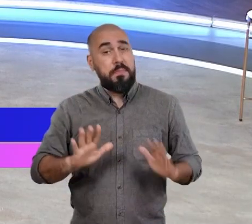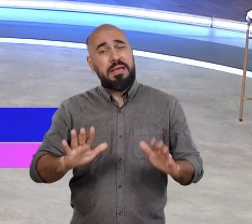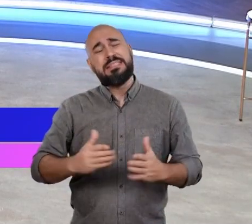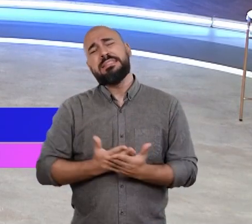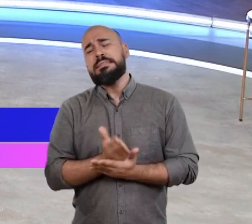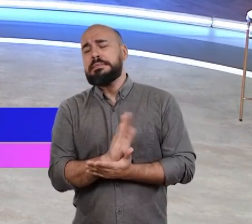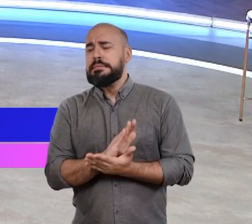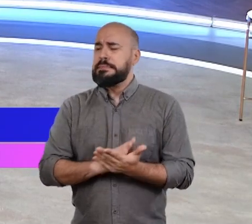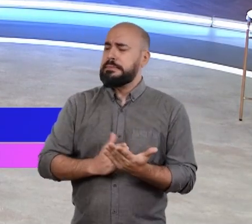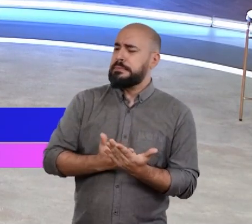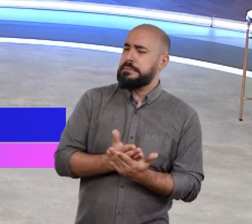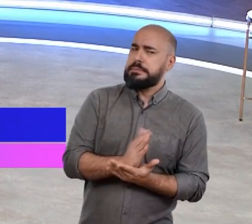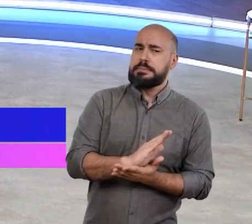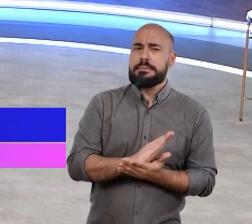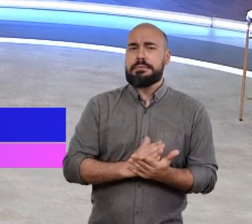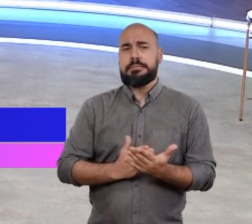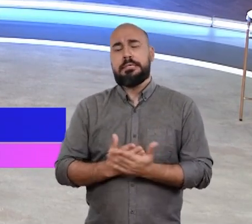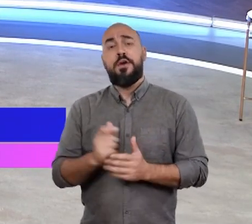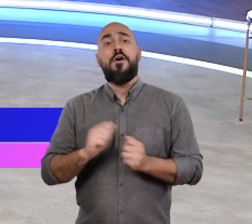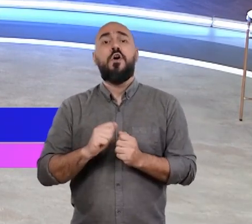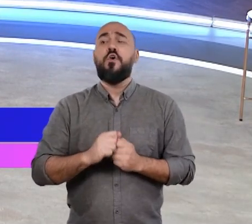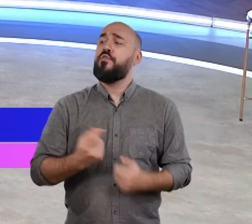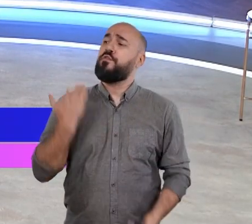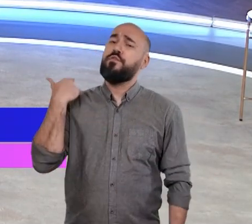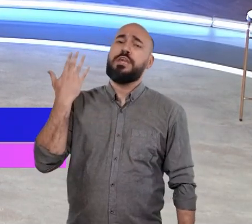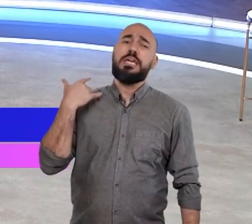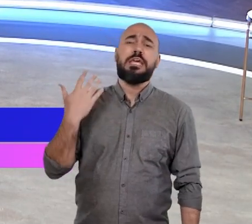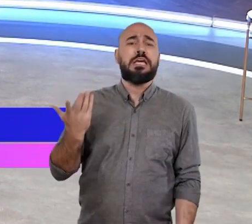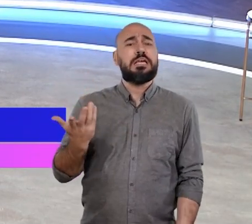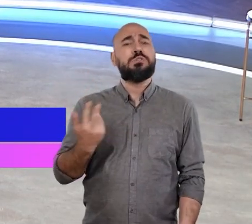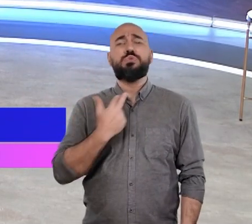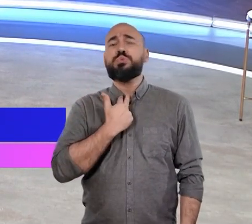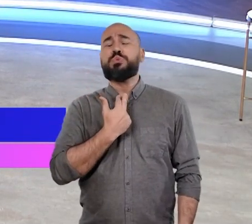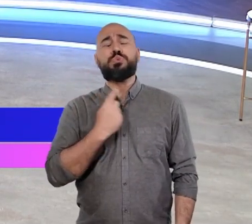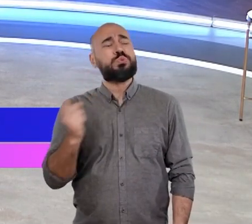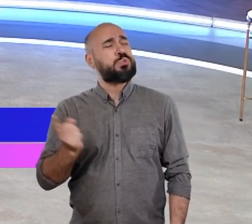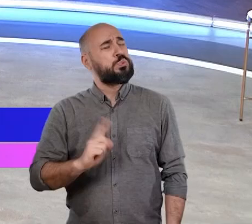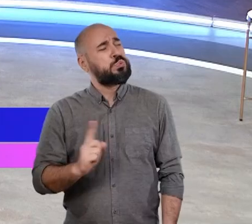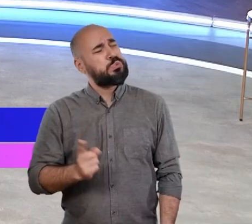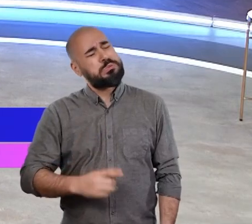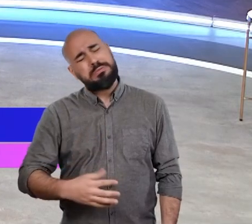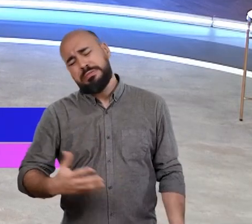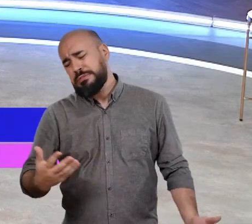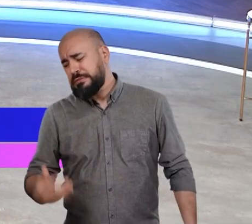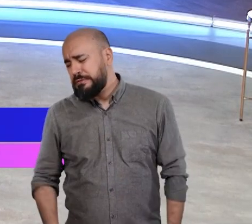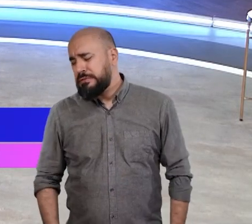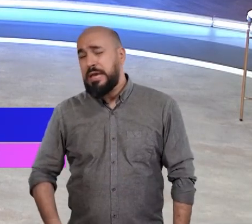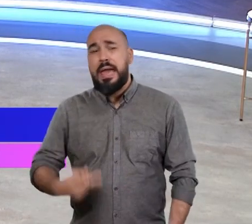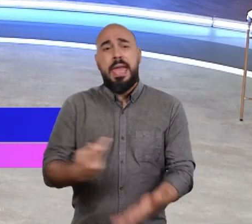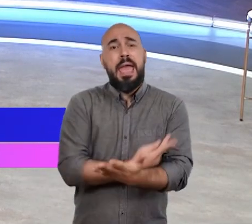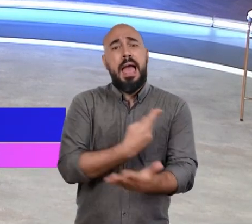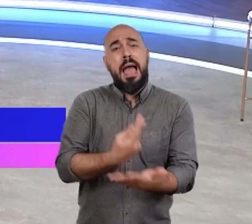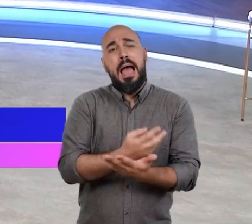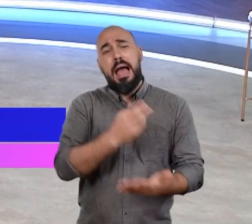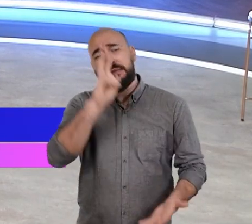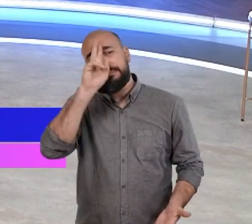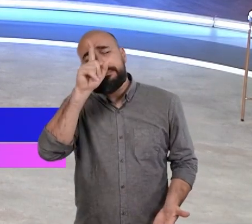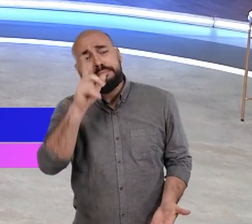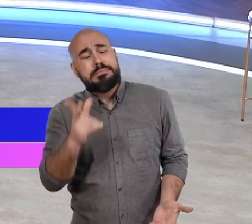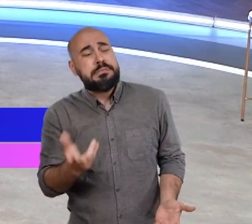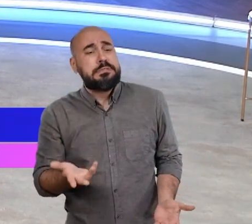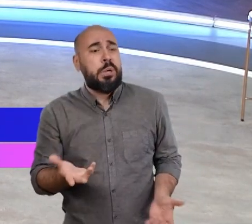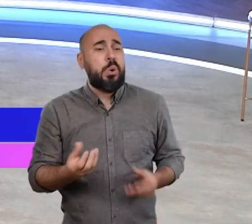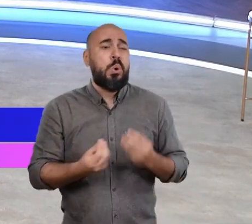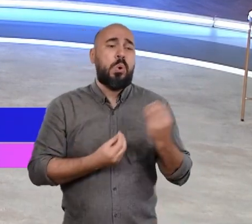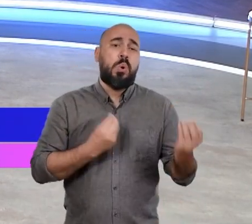muito. Algo que você fez e sabia que não deveria ter feito. Ou caminhos complicados pelos